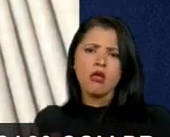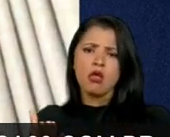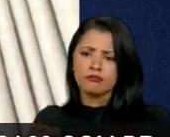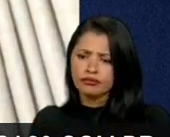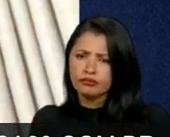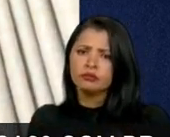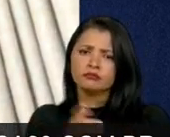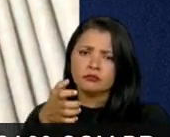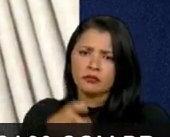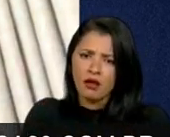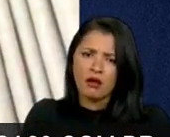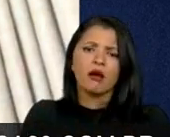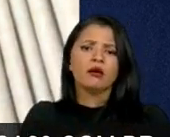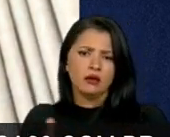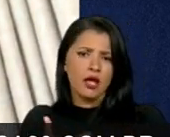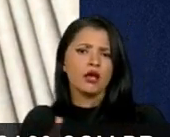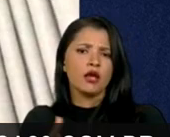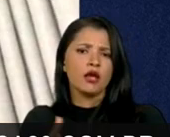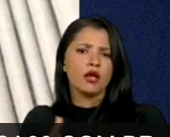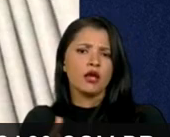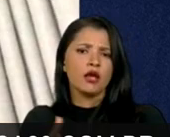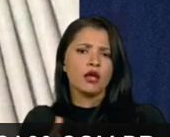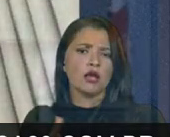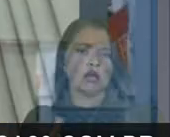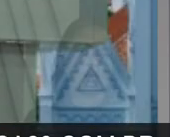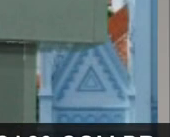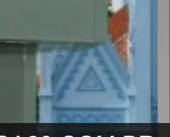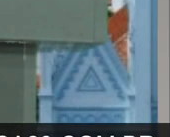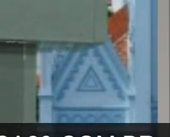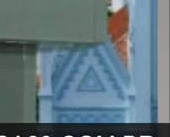quitação todinha, né, da dívida, né?